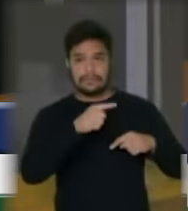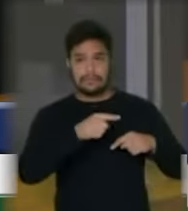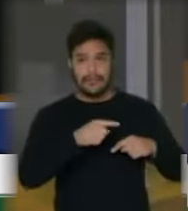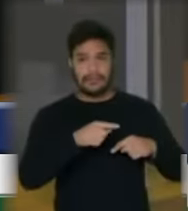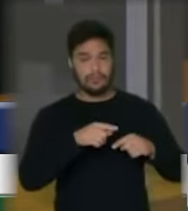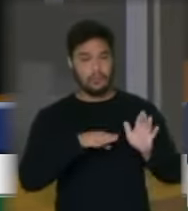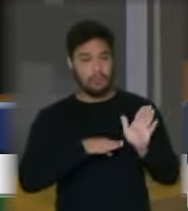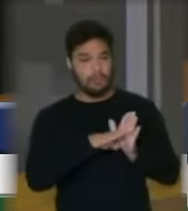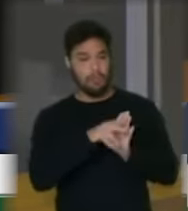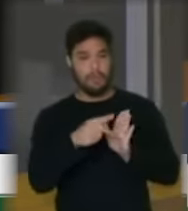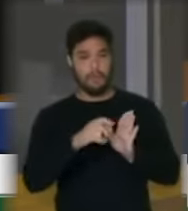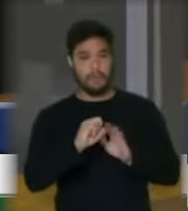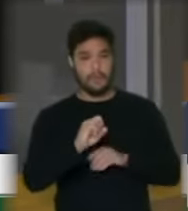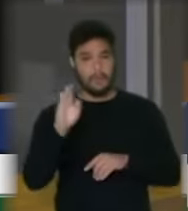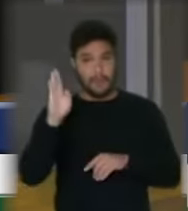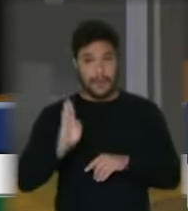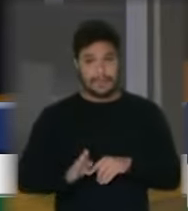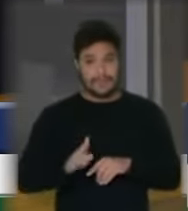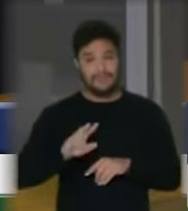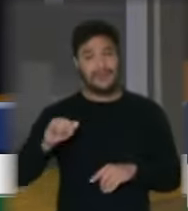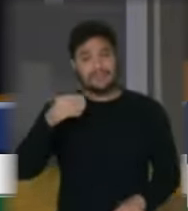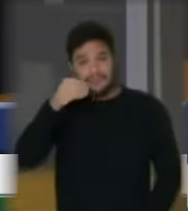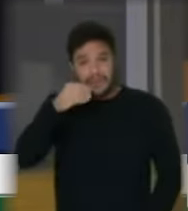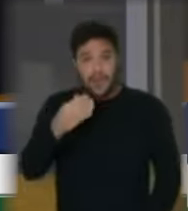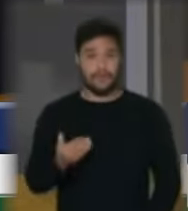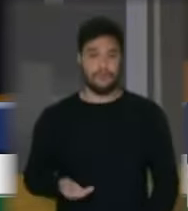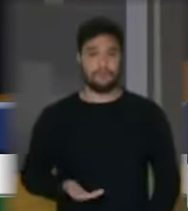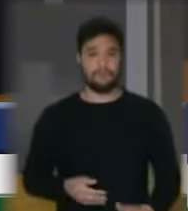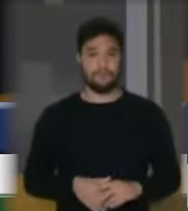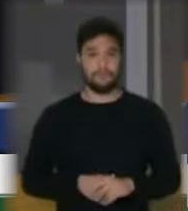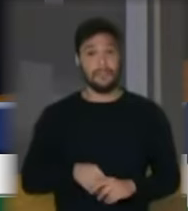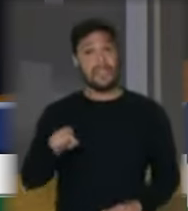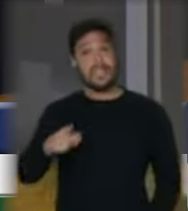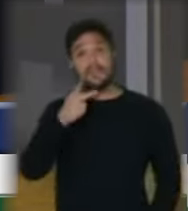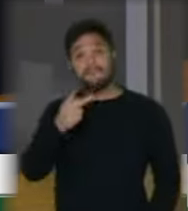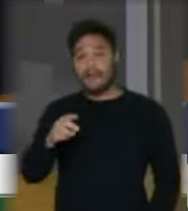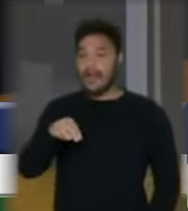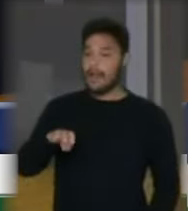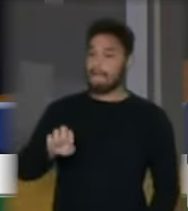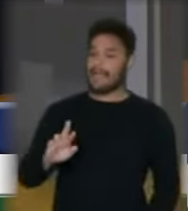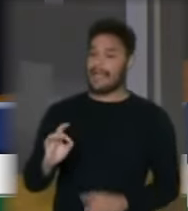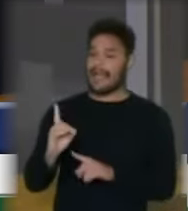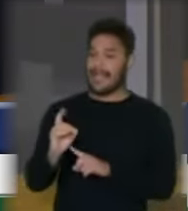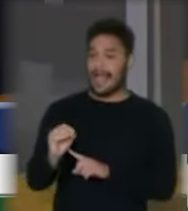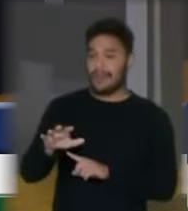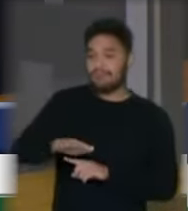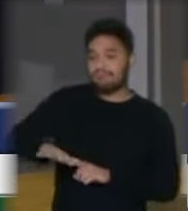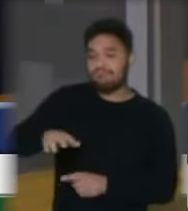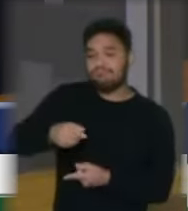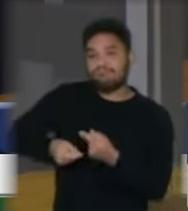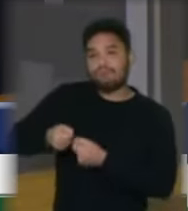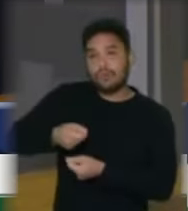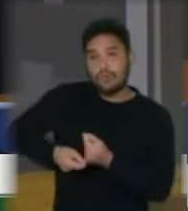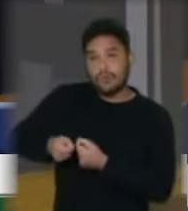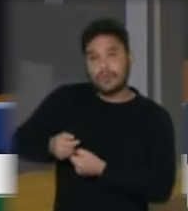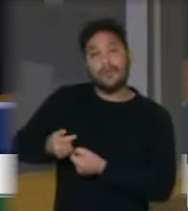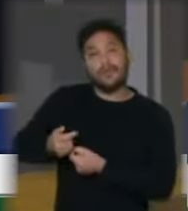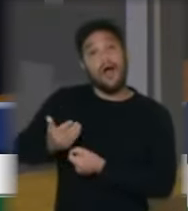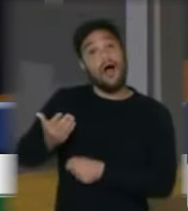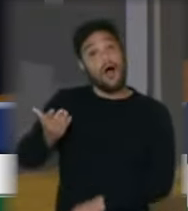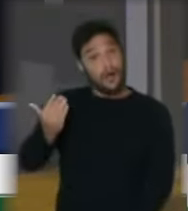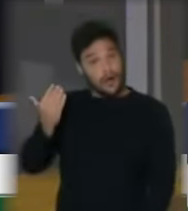está previsto para o Brasil. E aí ele fala do mercado. O mercado, alguns dias